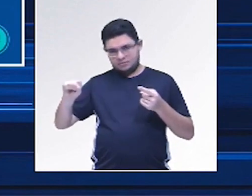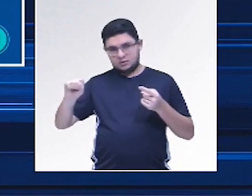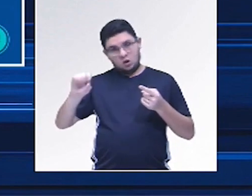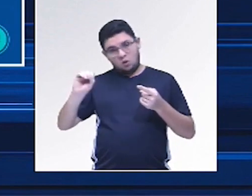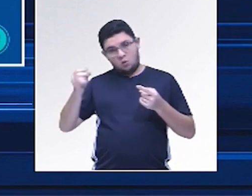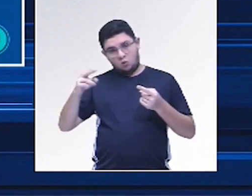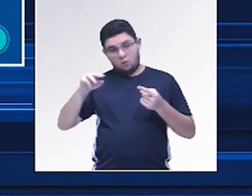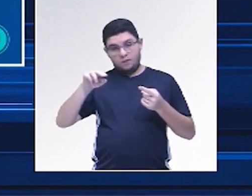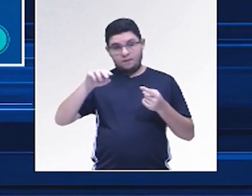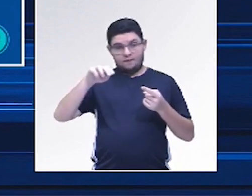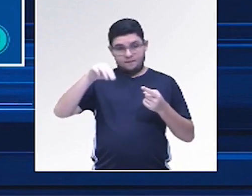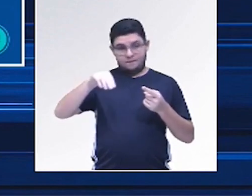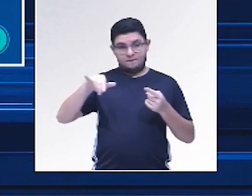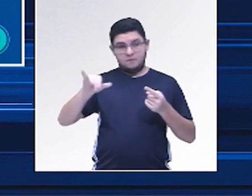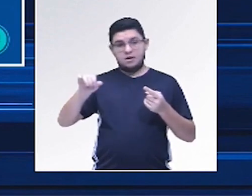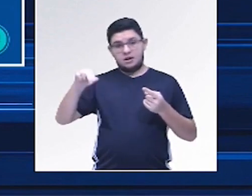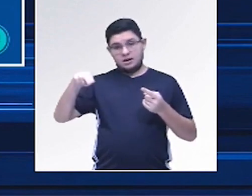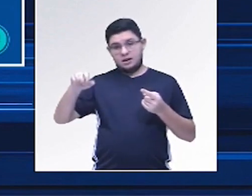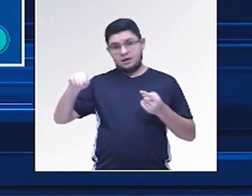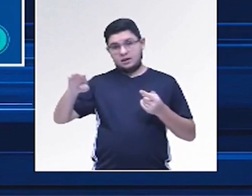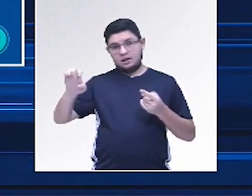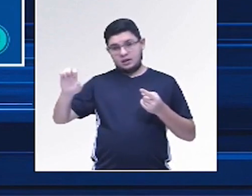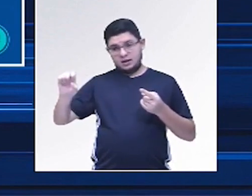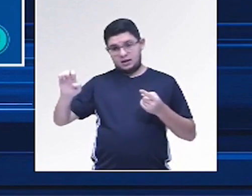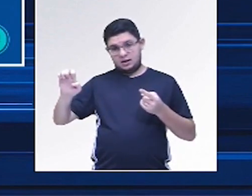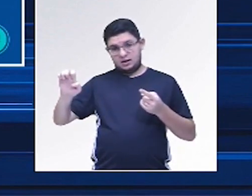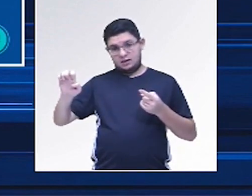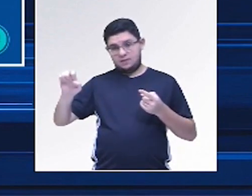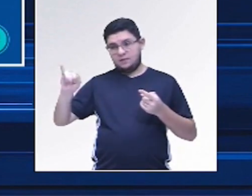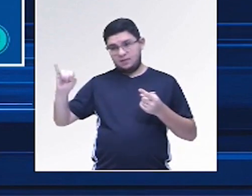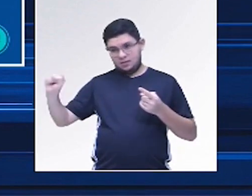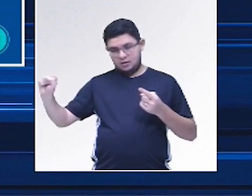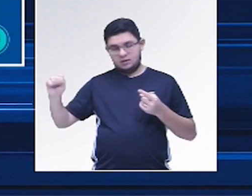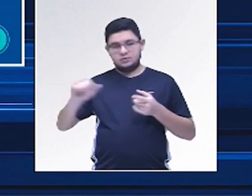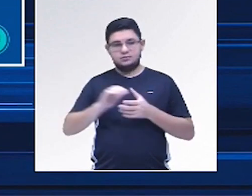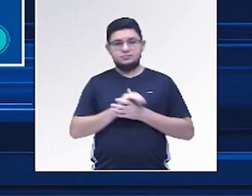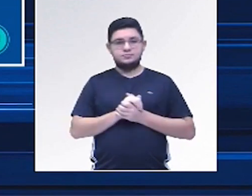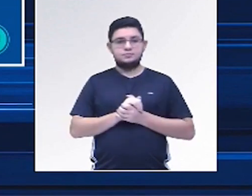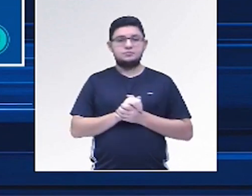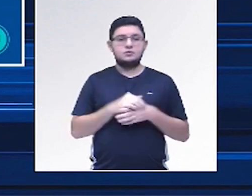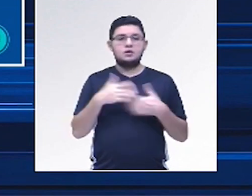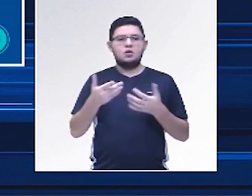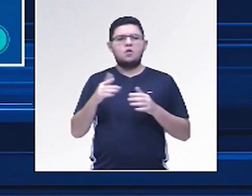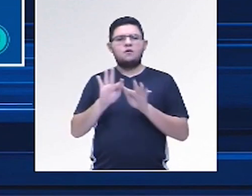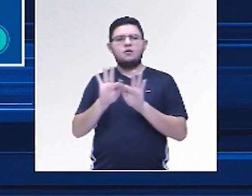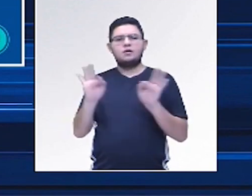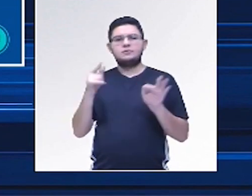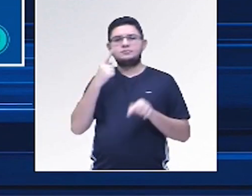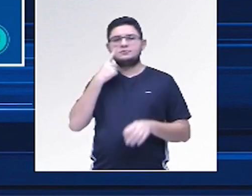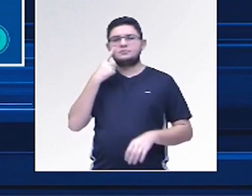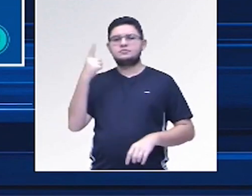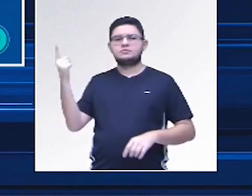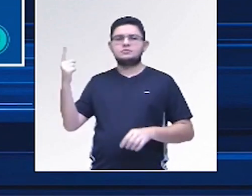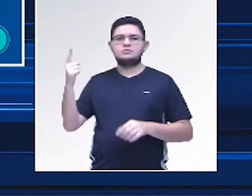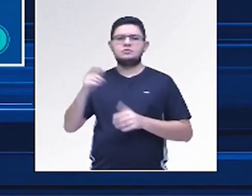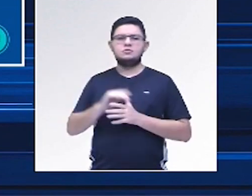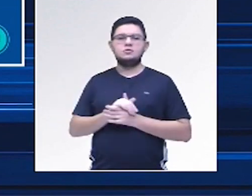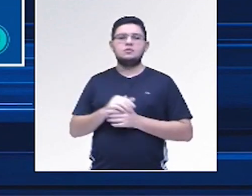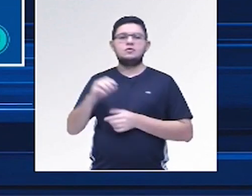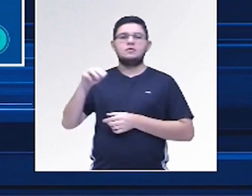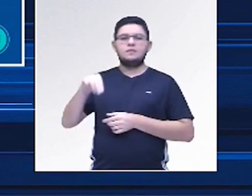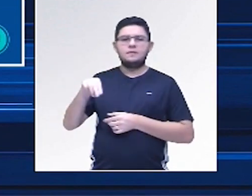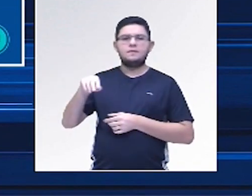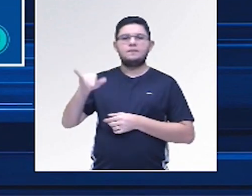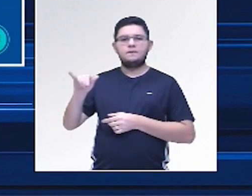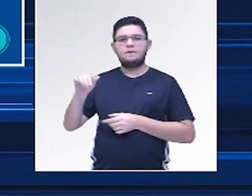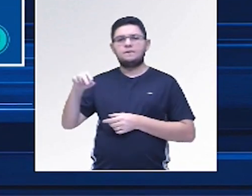ó. My name's. My name's. My name's. E aí